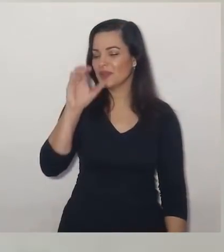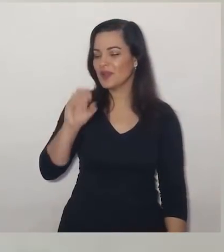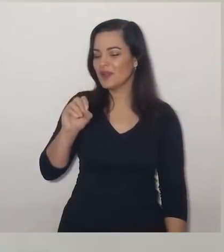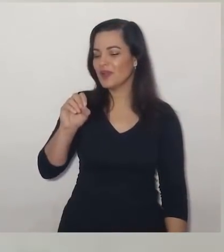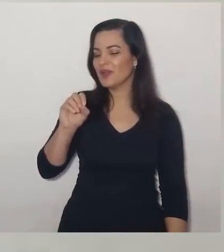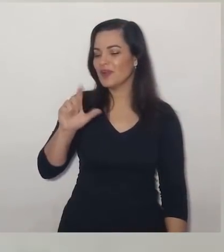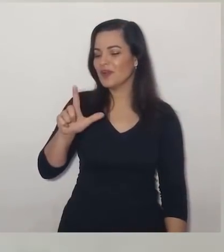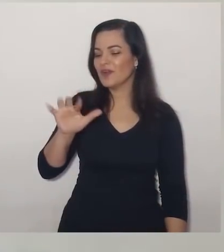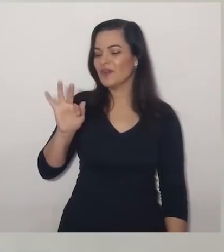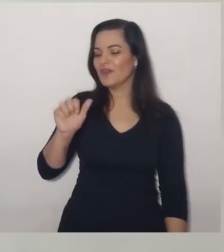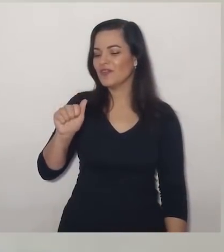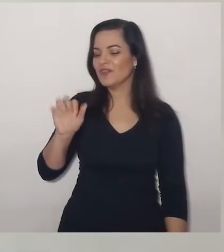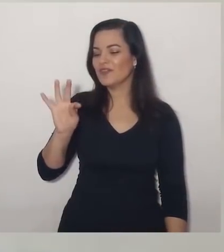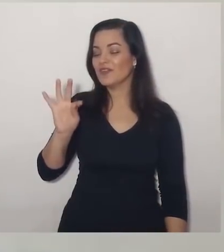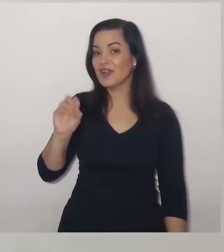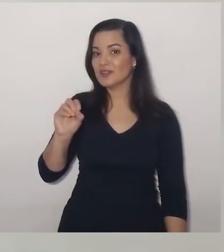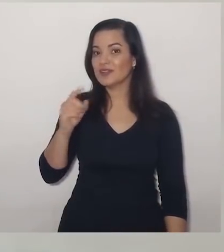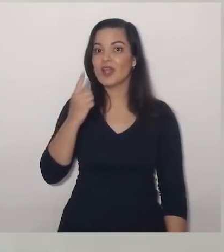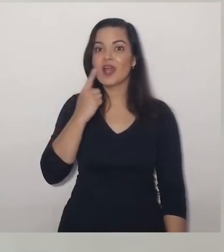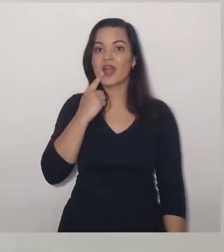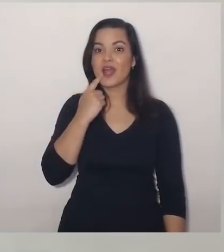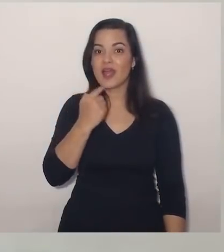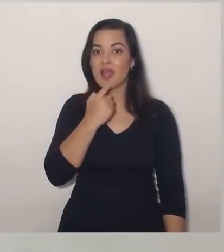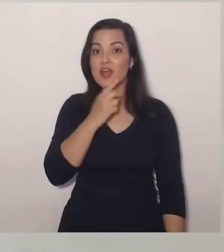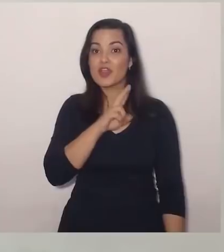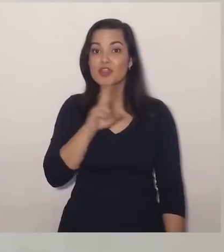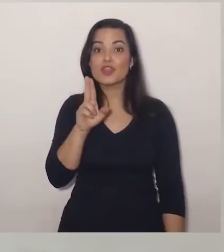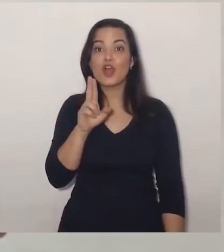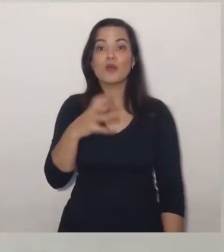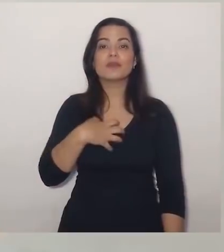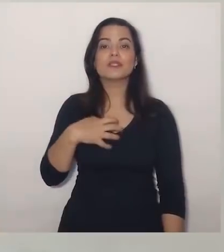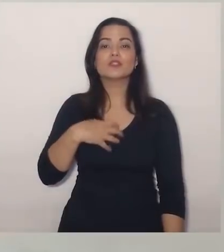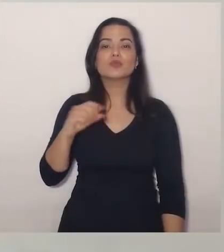lá. Paladar é o sabor.